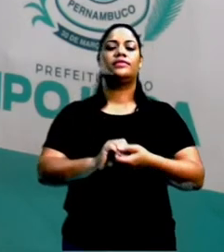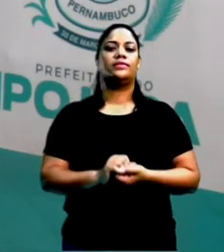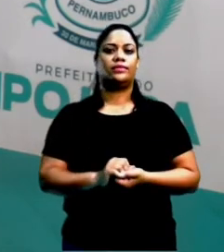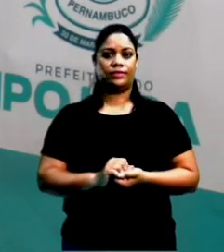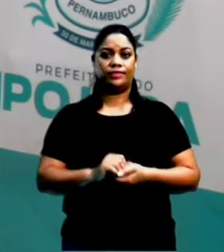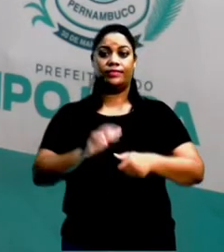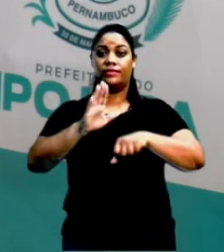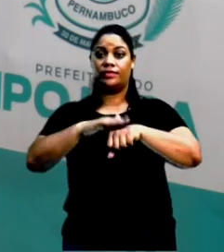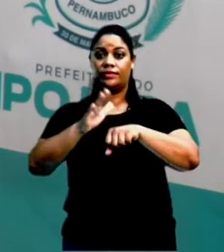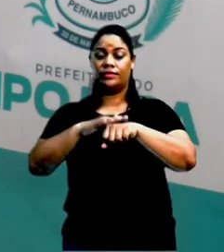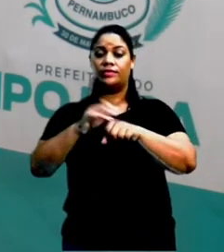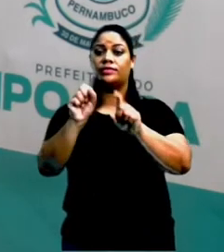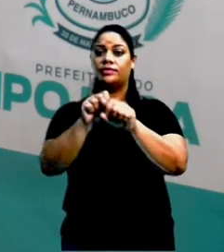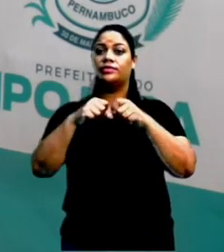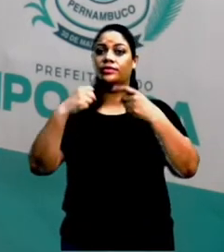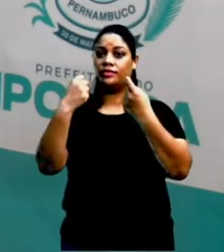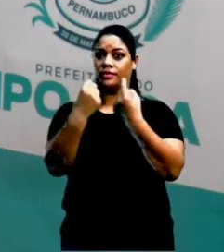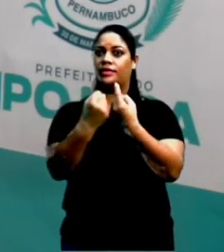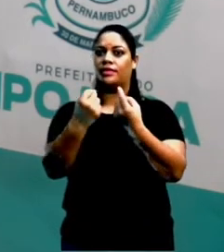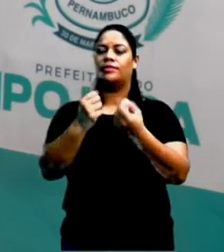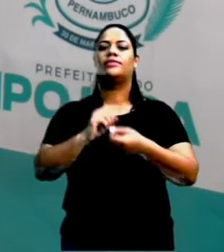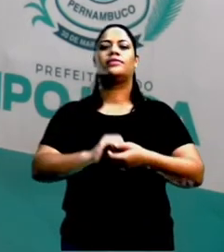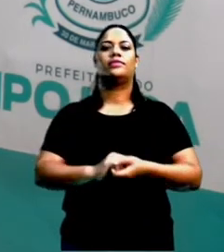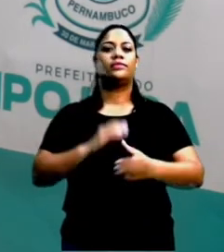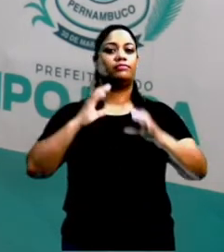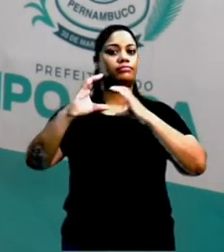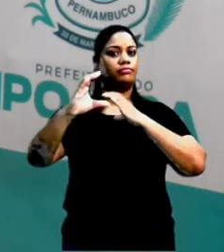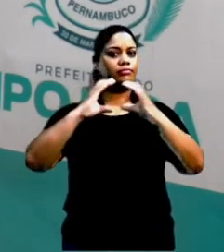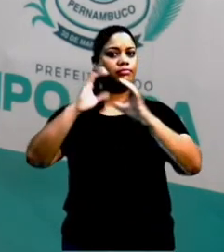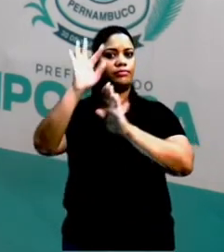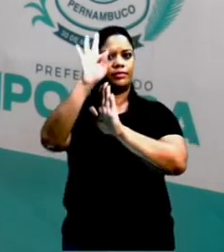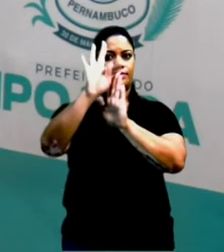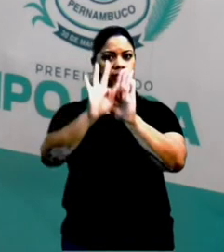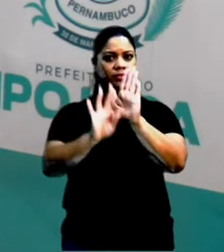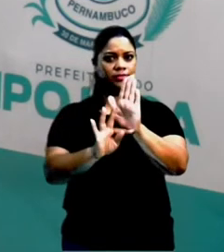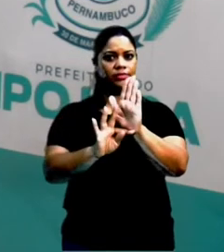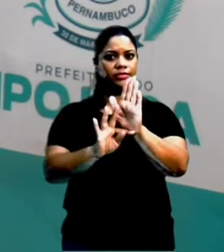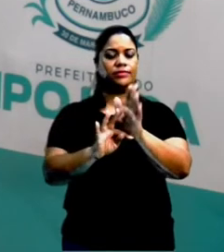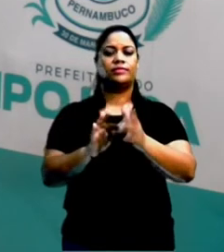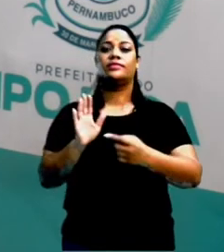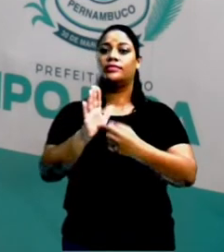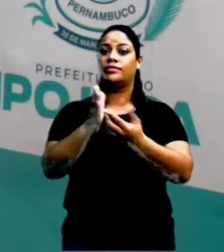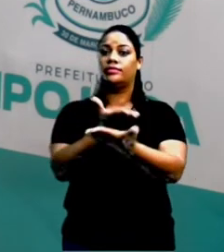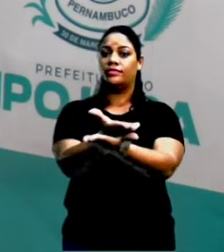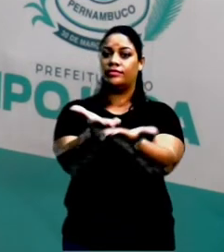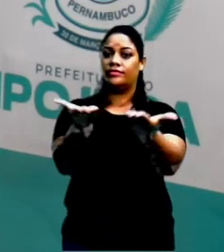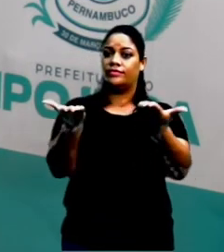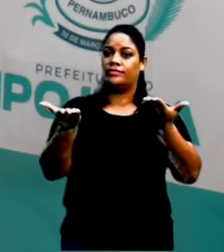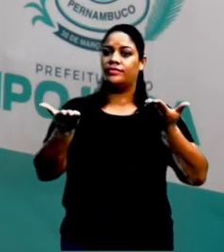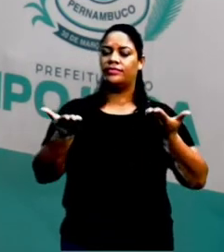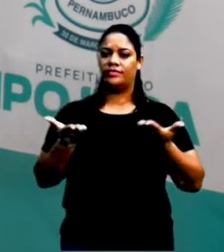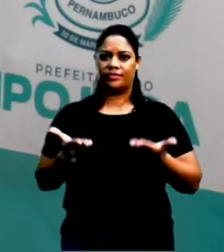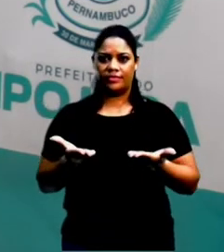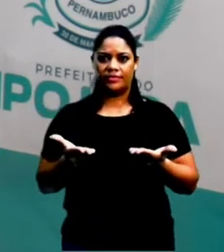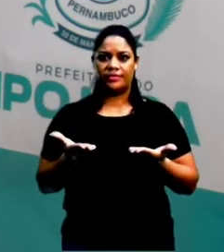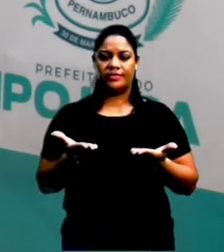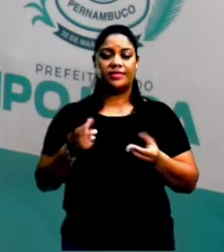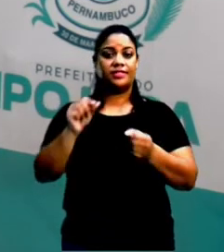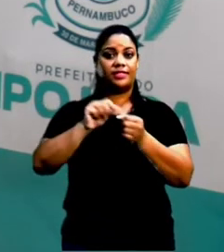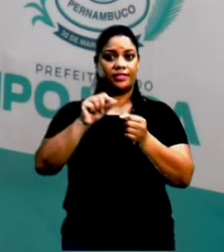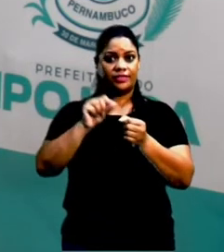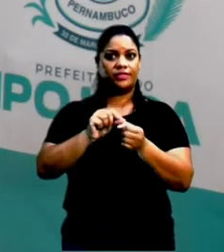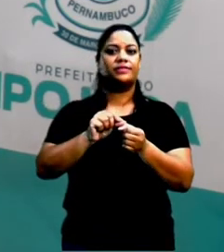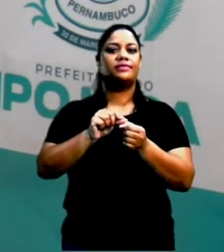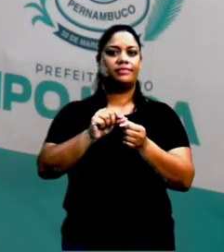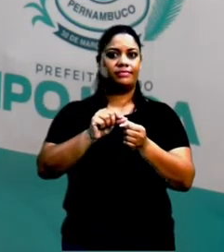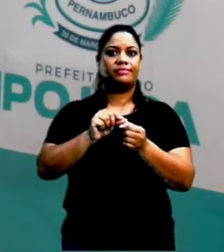função social e comunicativa desse texto é trazer para você quanto é produzido de